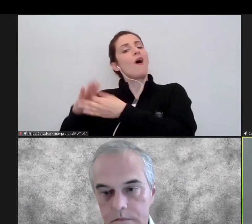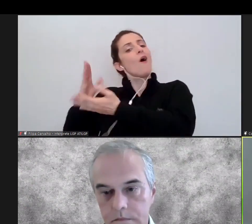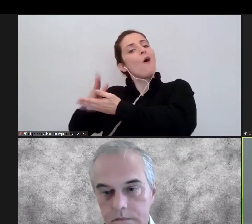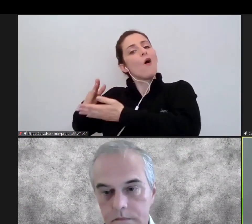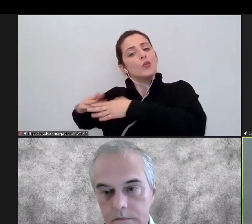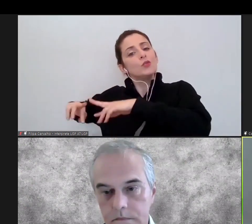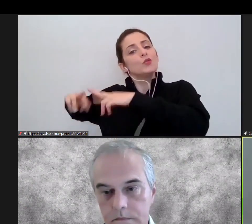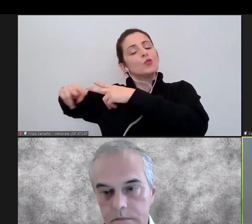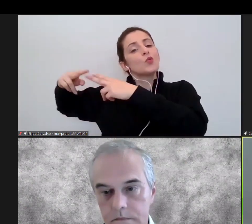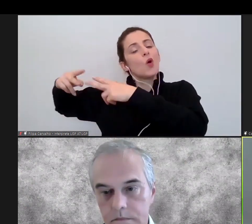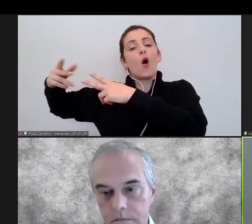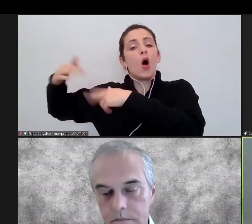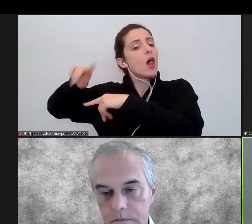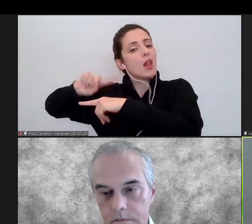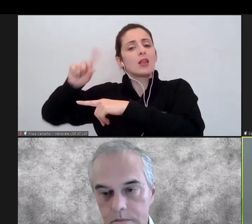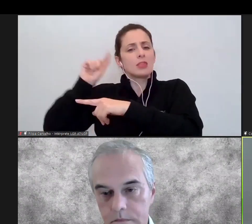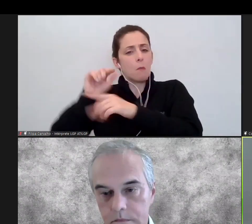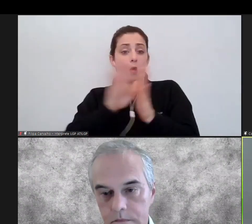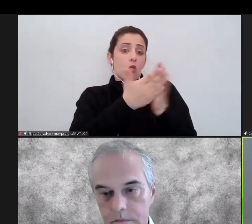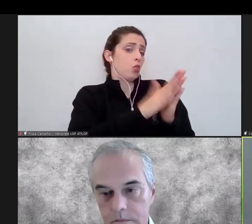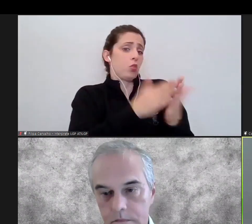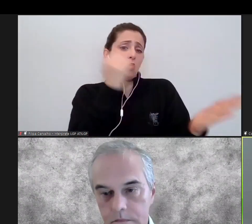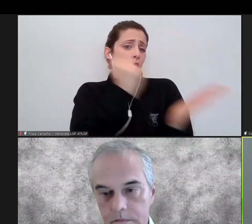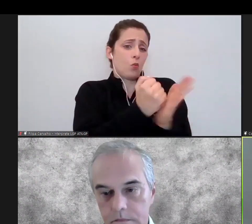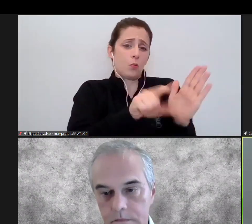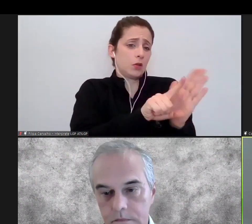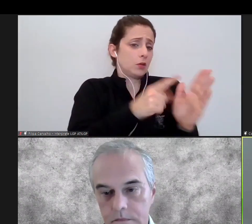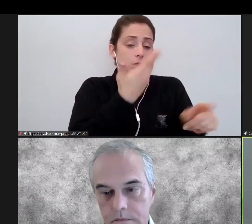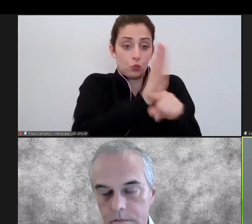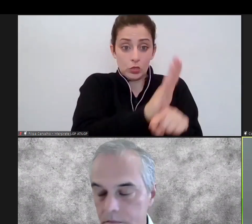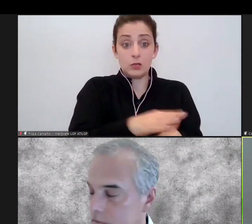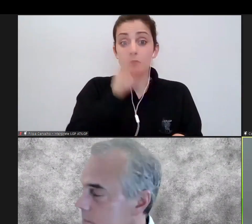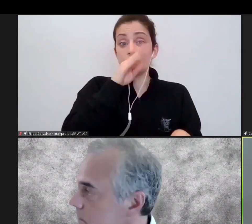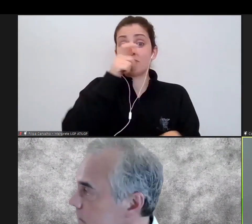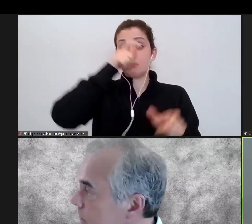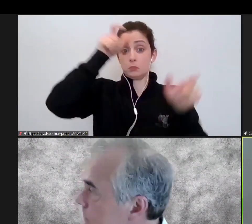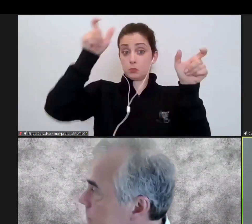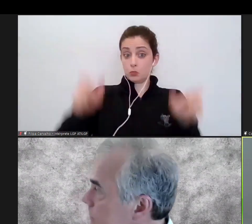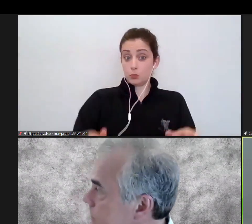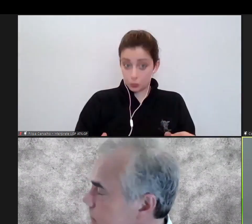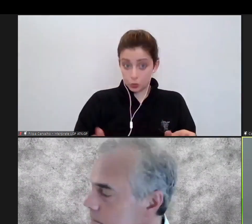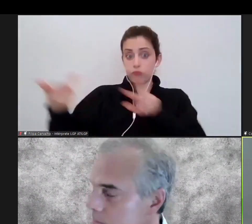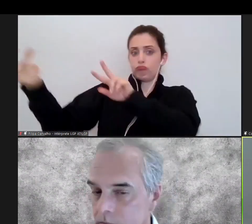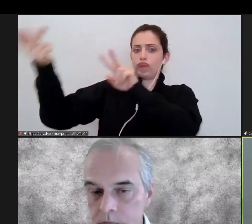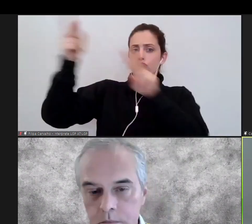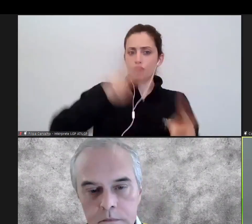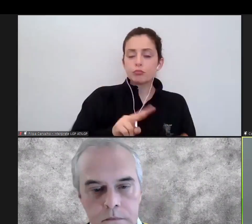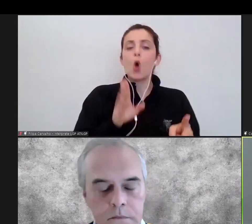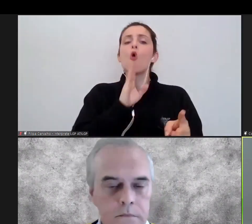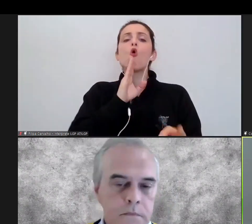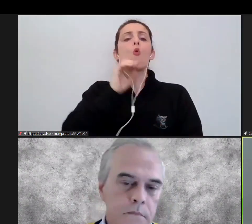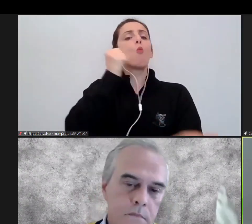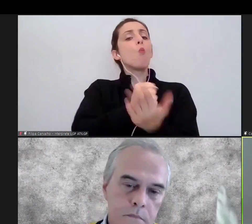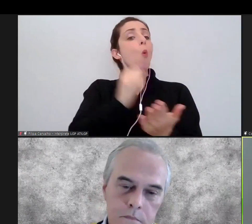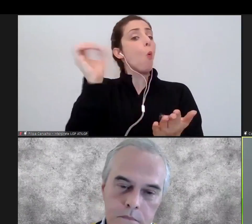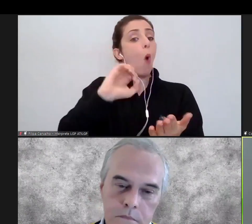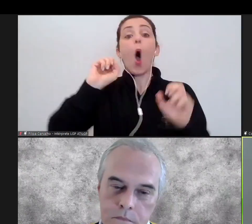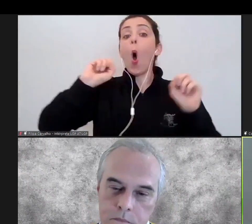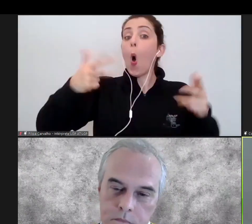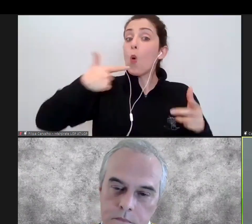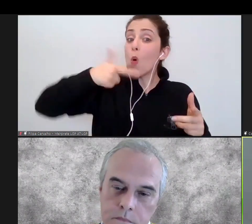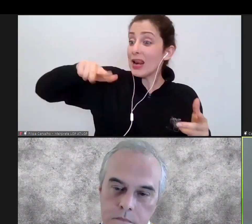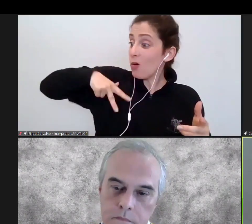mas também a questão da documentação. Por exemplo, uma pessoa que não tenha título de residência ou que não fale português terá